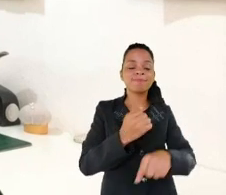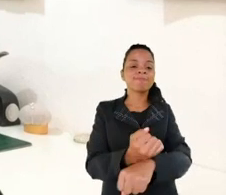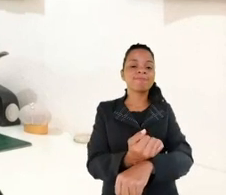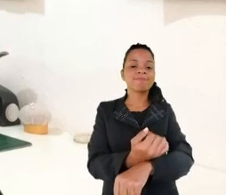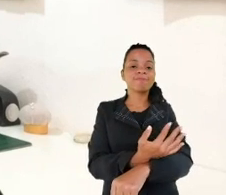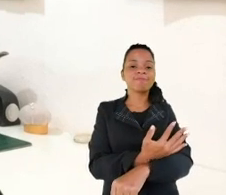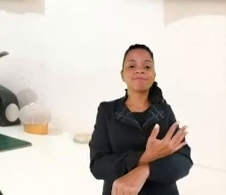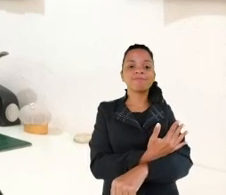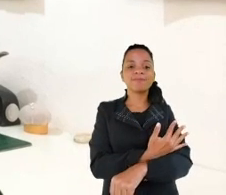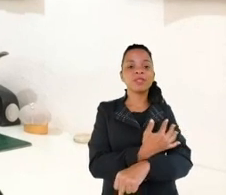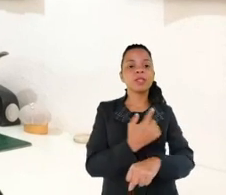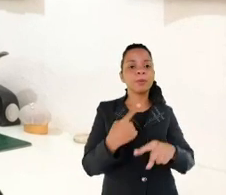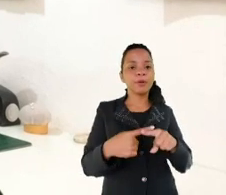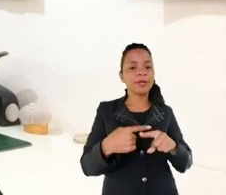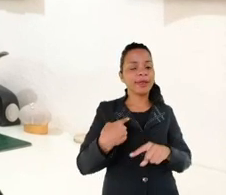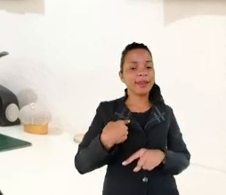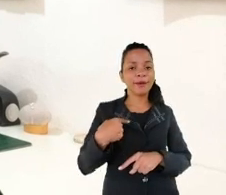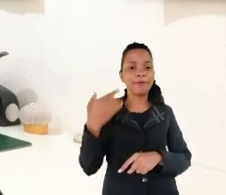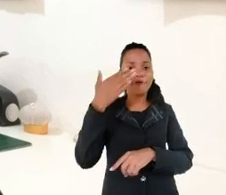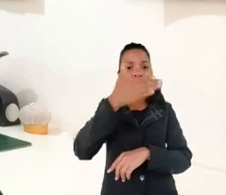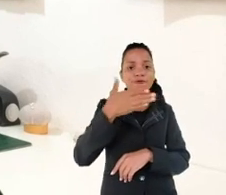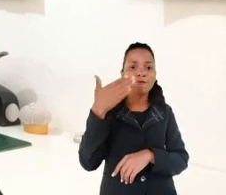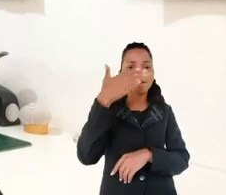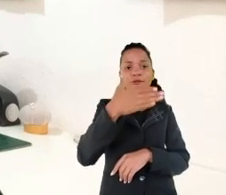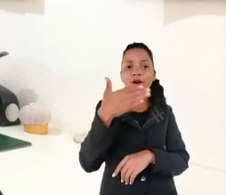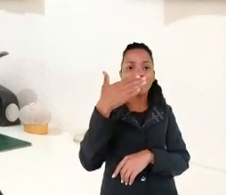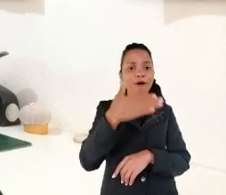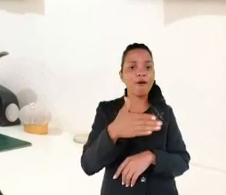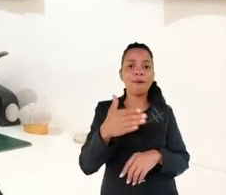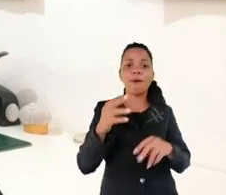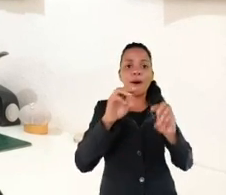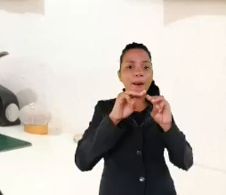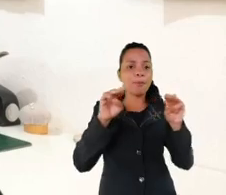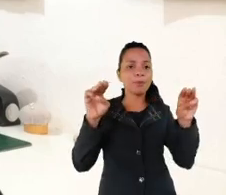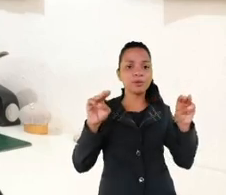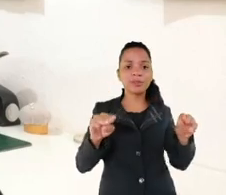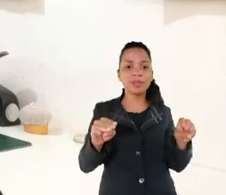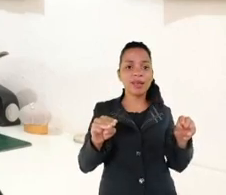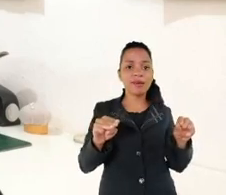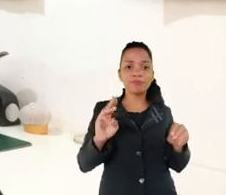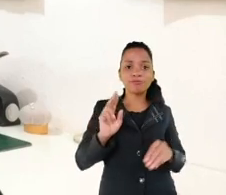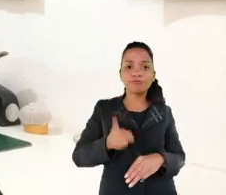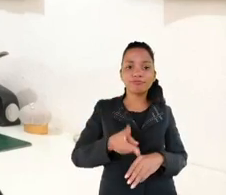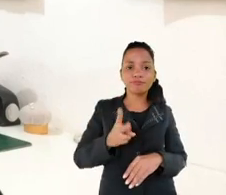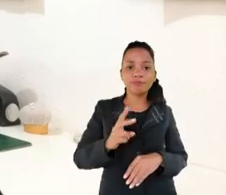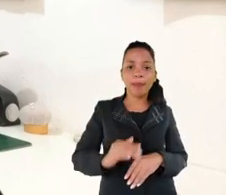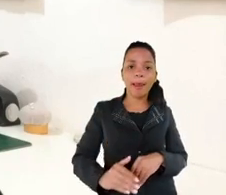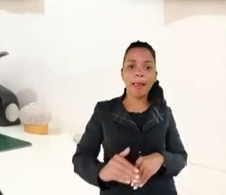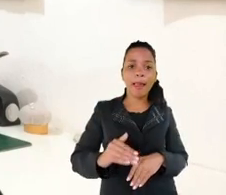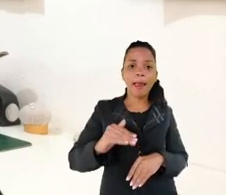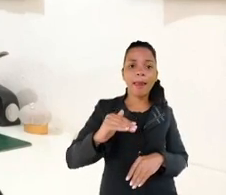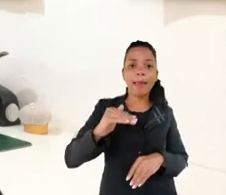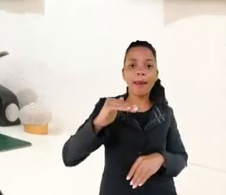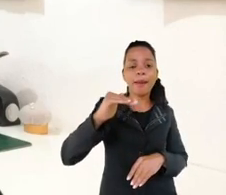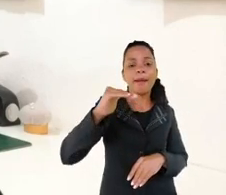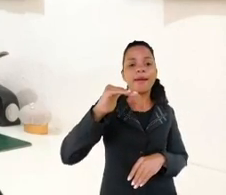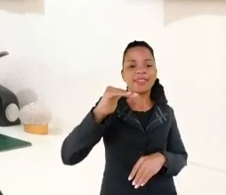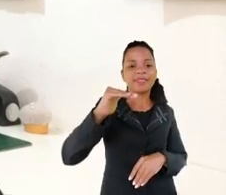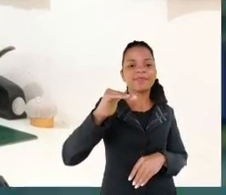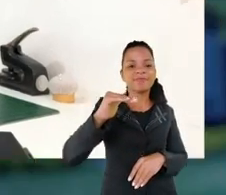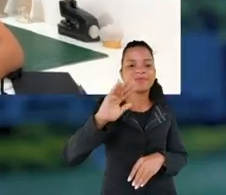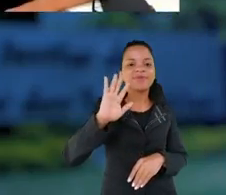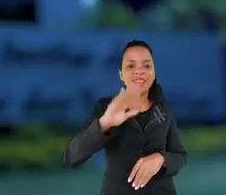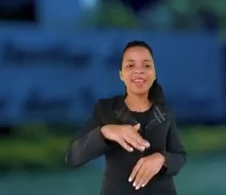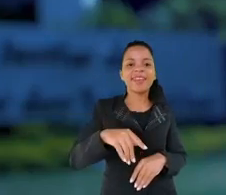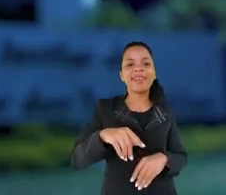vive em museu desde criança, então carrega um peso também que, além da carreira e do profissional,